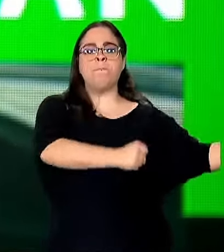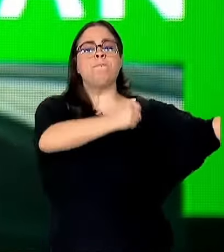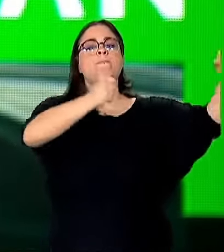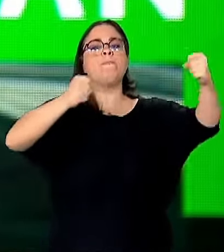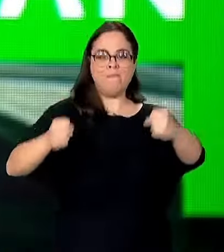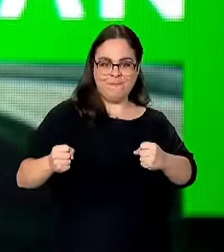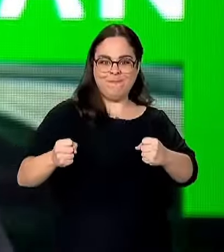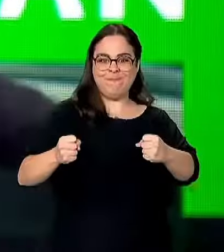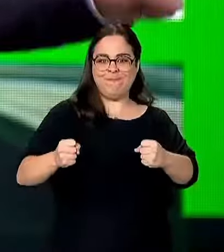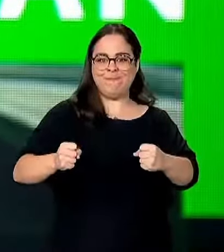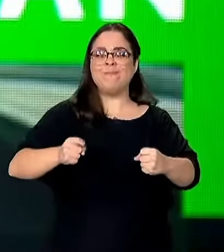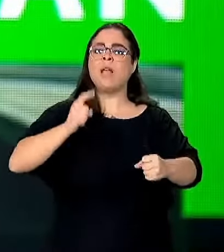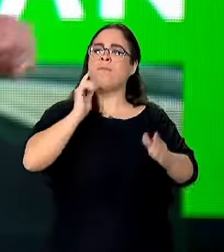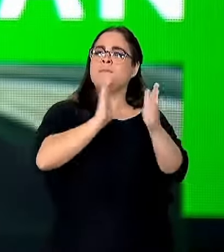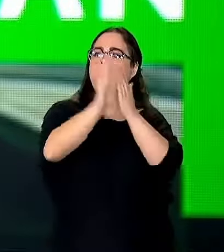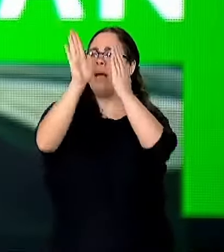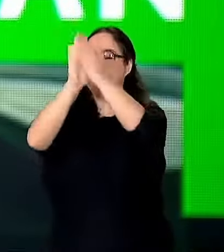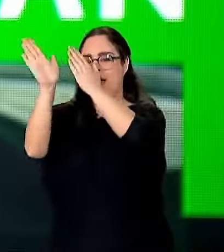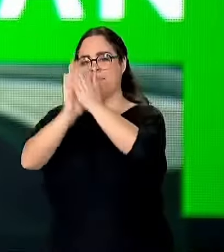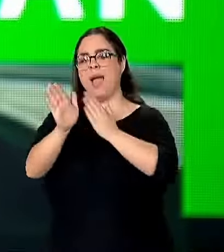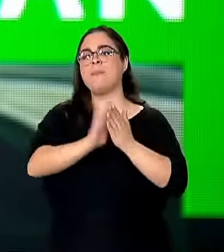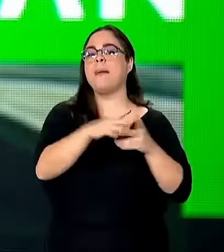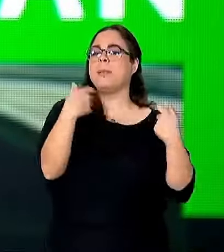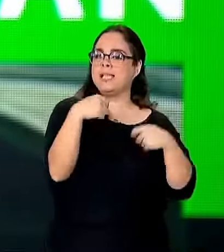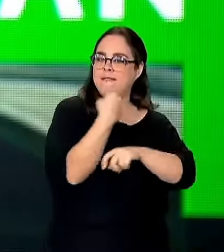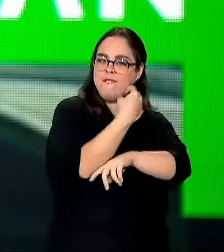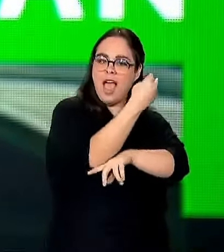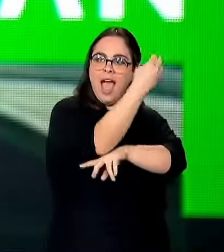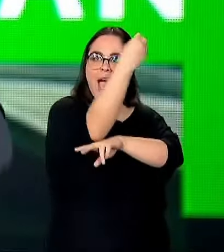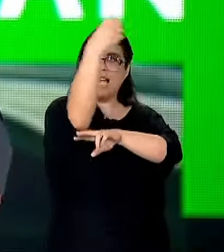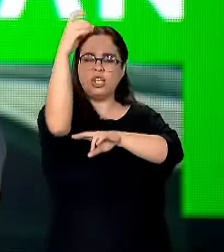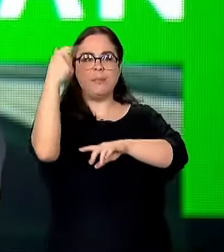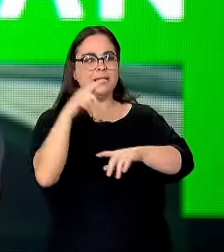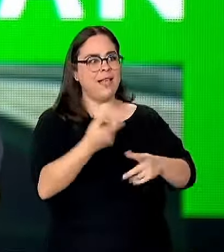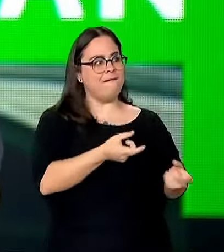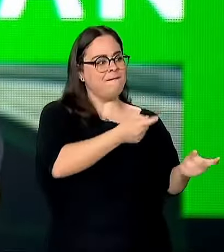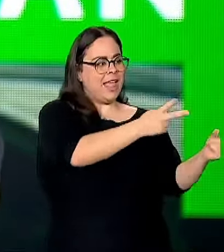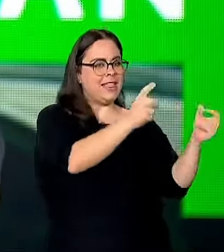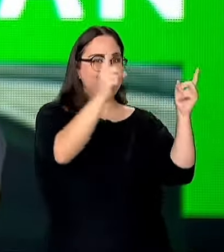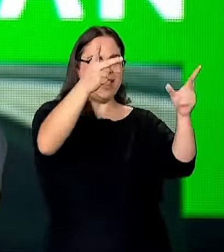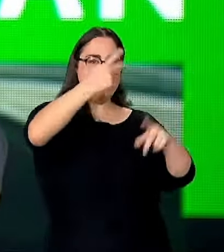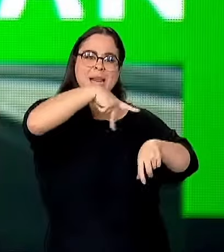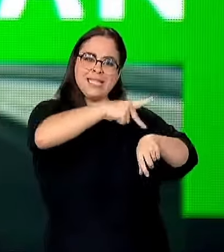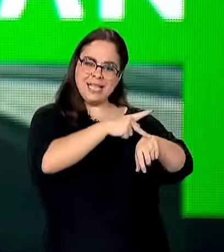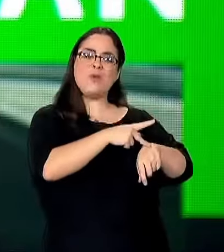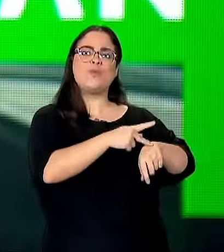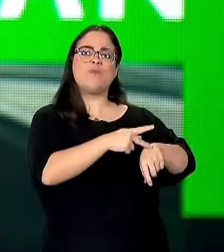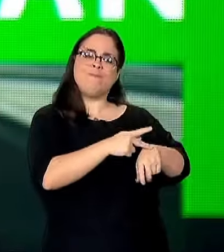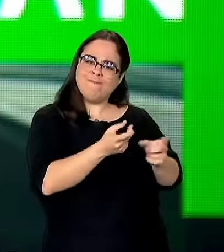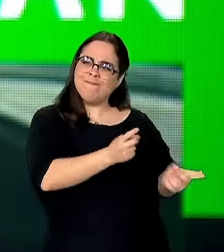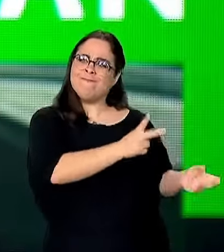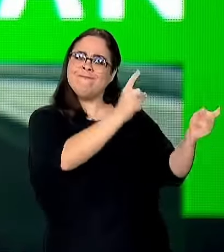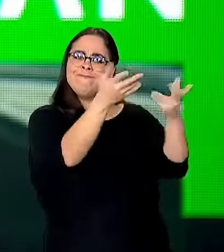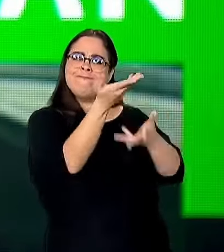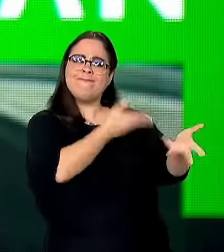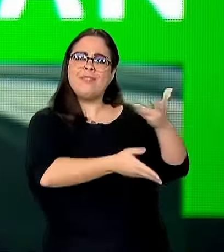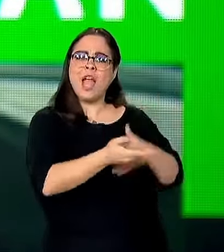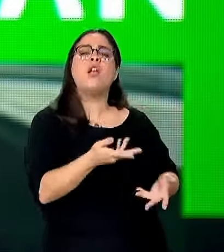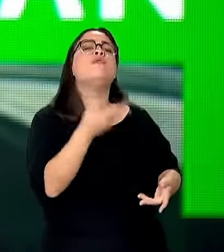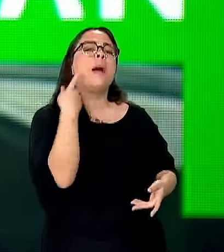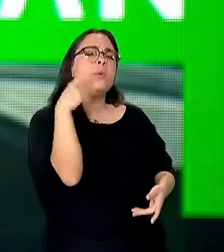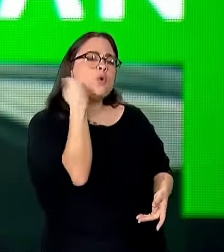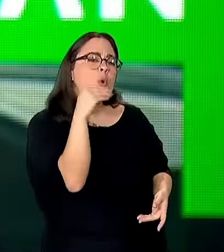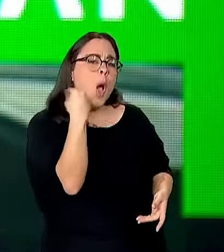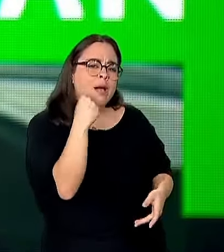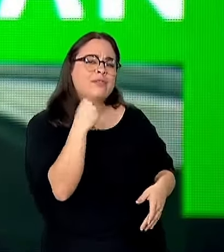aí nós temos que viajar, o Fávaro sabe, eu falo, tem que viajar, nós temos que vender o nosso produto lá fora. Vamos convencer os indianos a comer um pouquinho